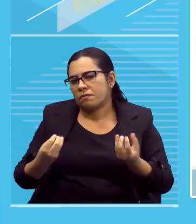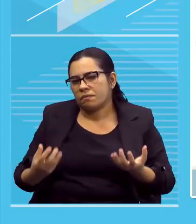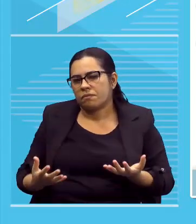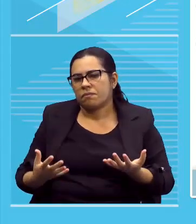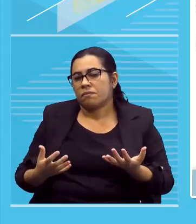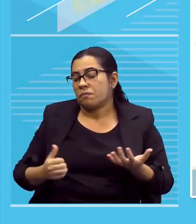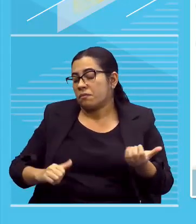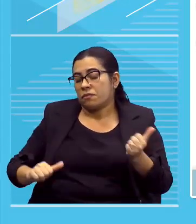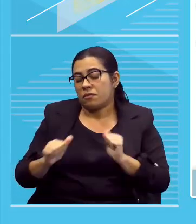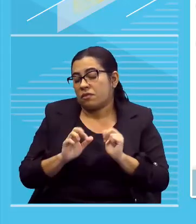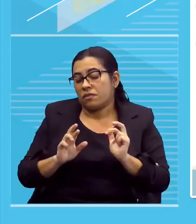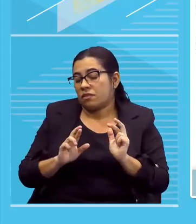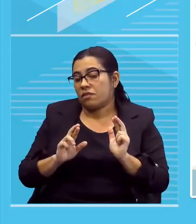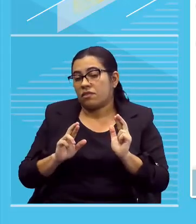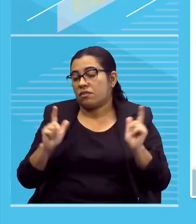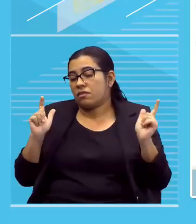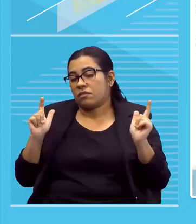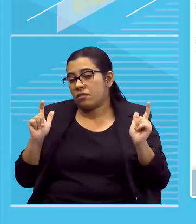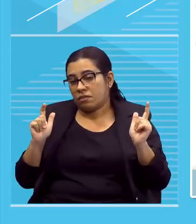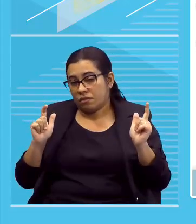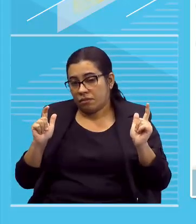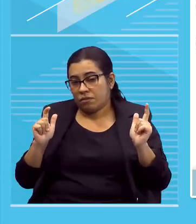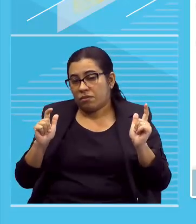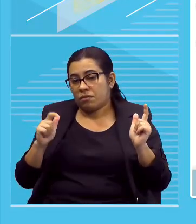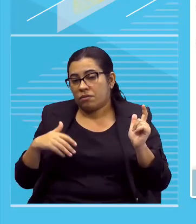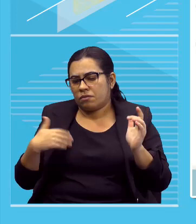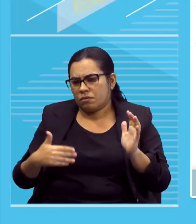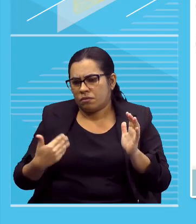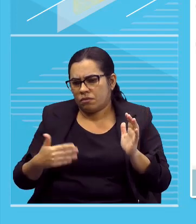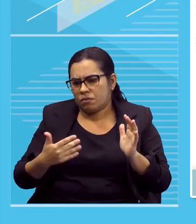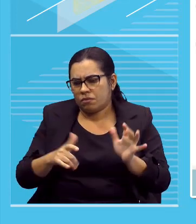avassaladora exponencial